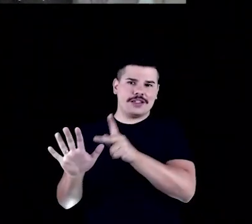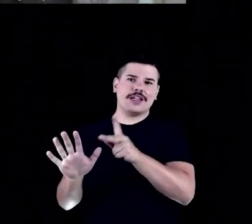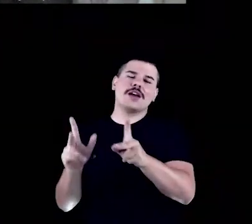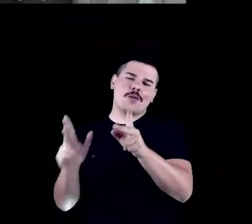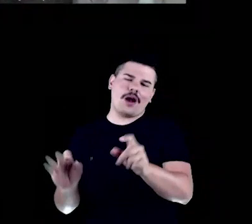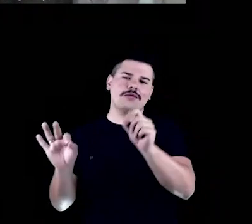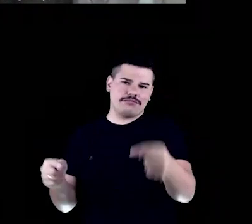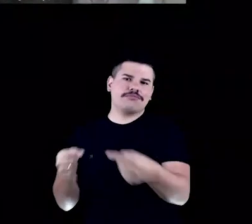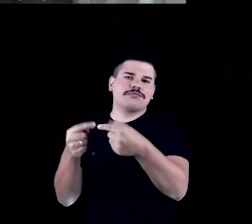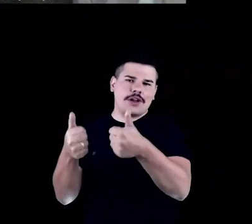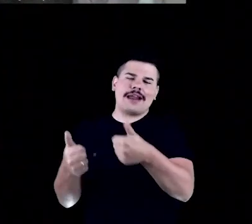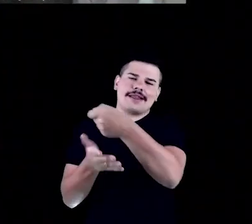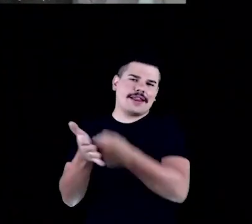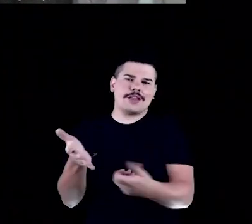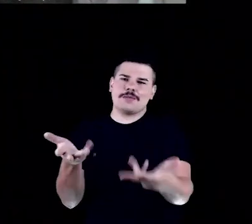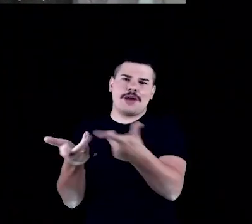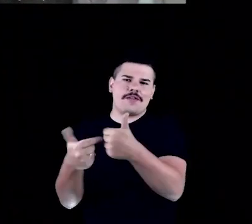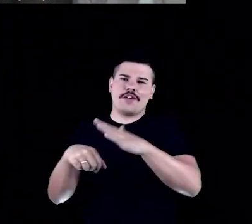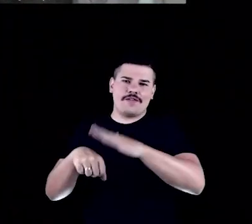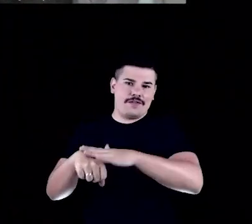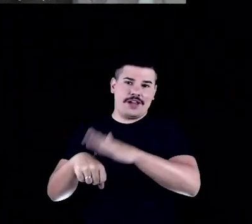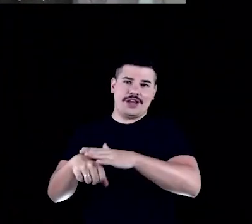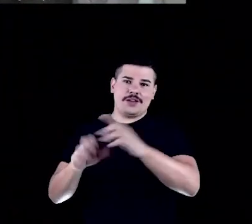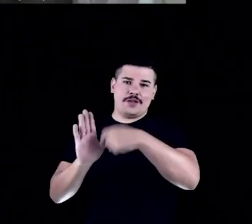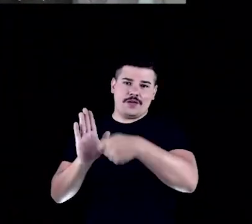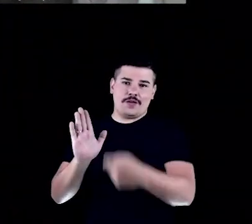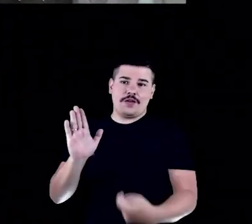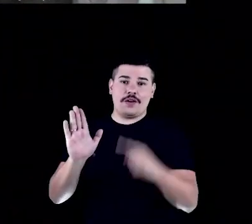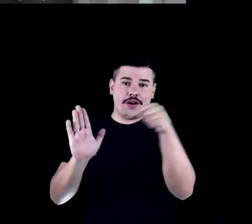maravilhosa, igualmente válida, tem textos incríveis produzidos